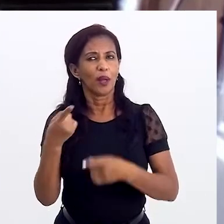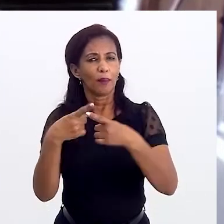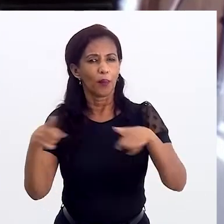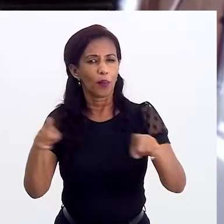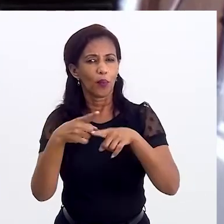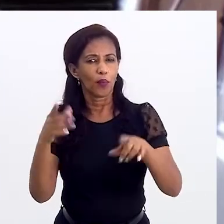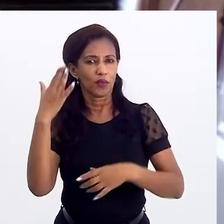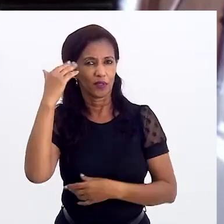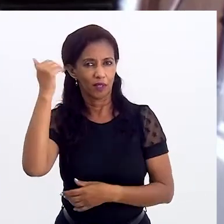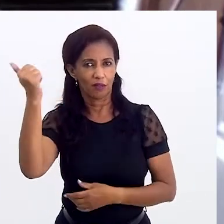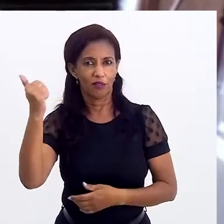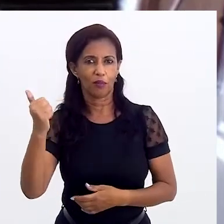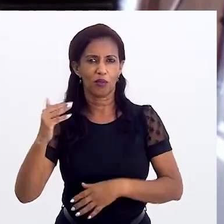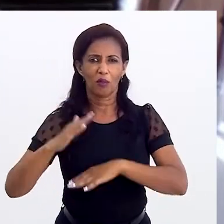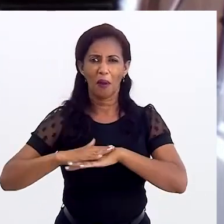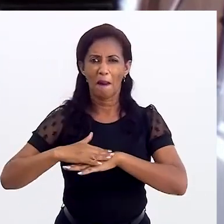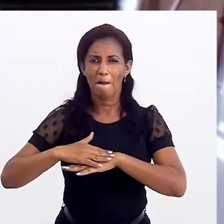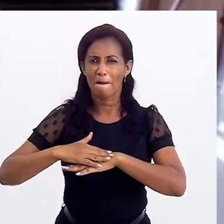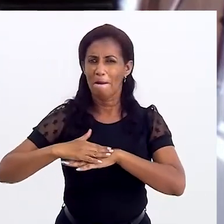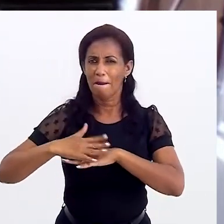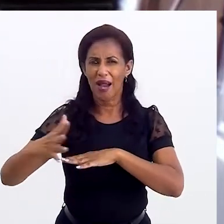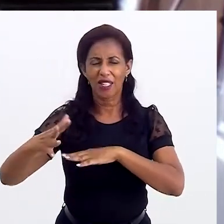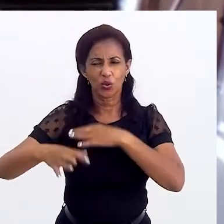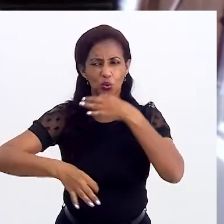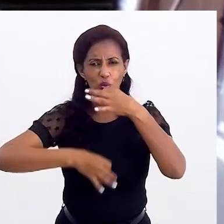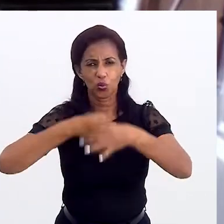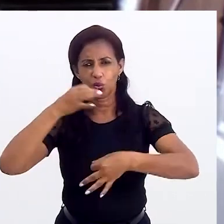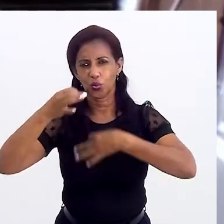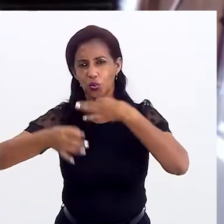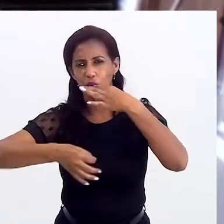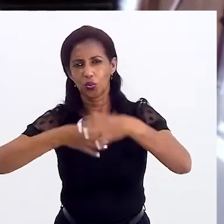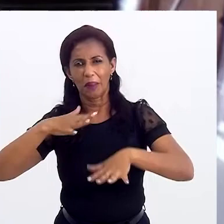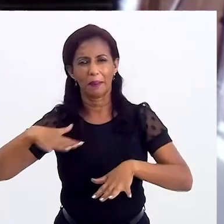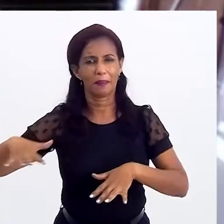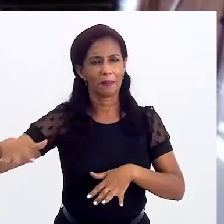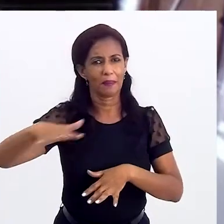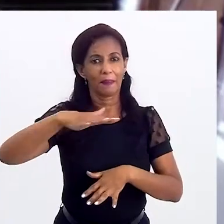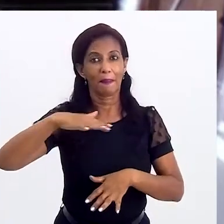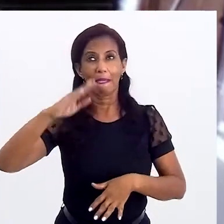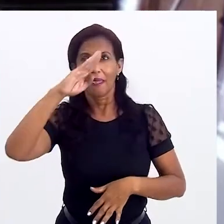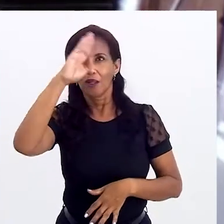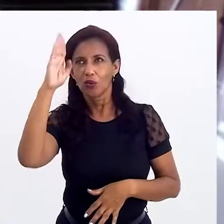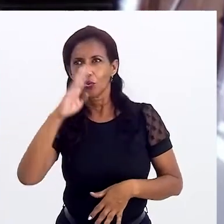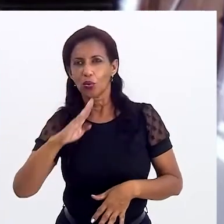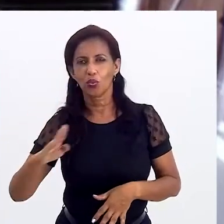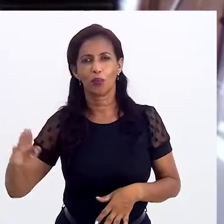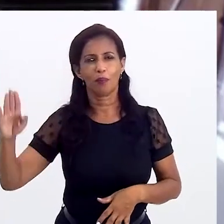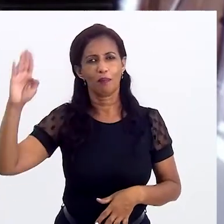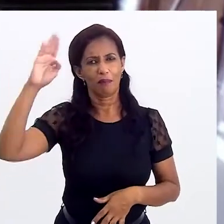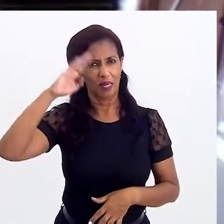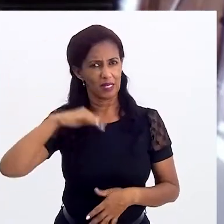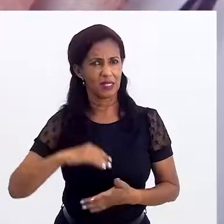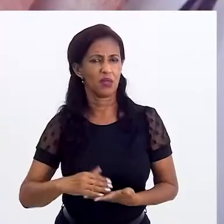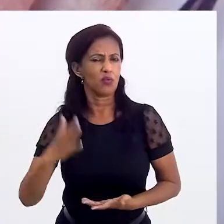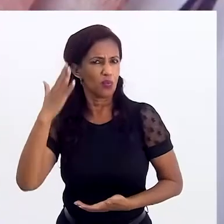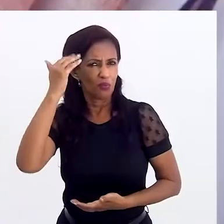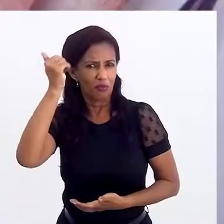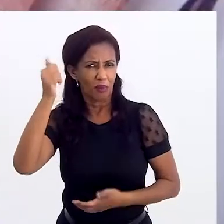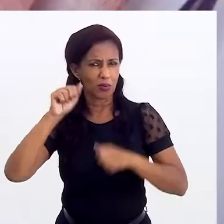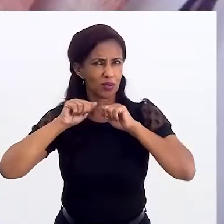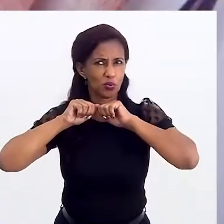dessa música, que foi uma das mais executadas naquele período em todo o Brasil, né, nas rádios. Nossa,